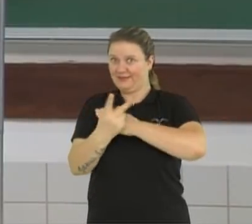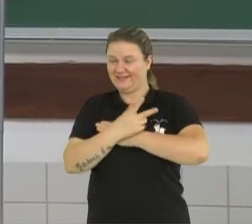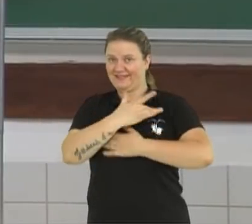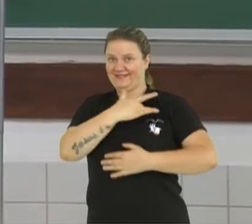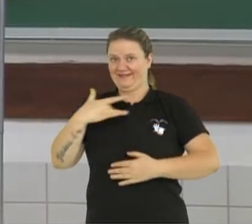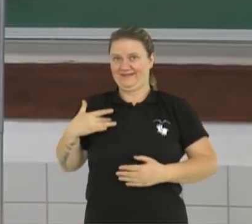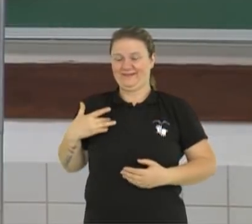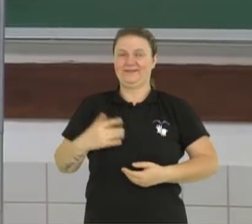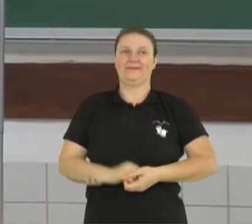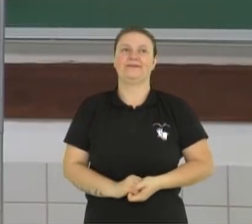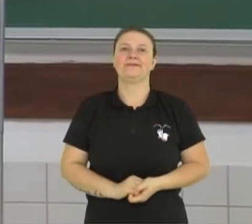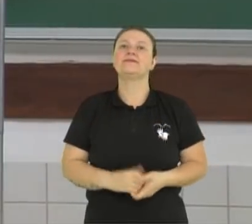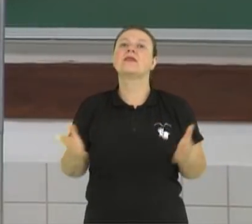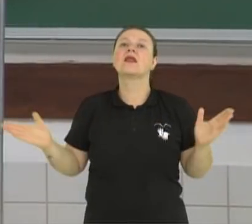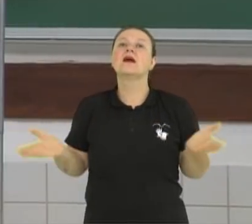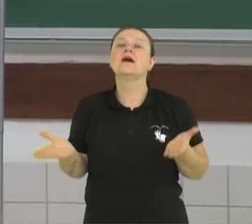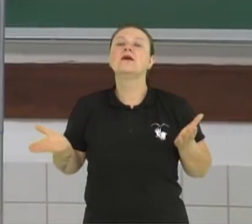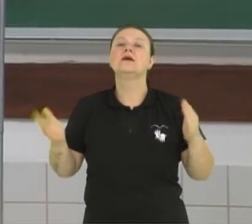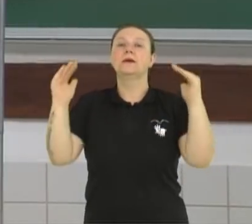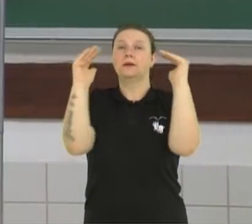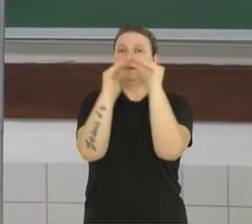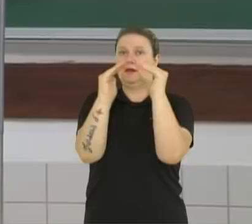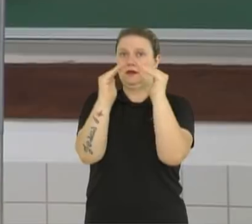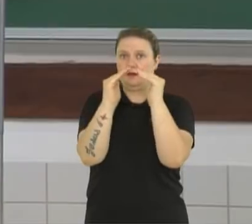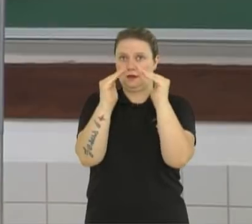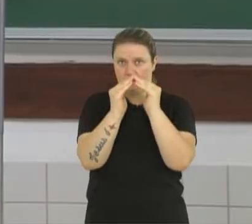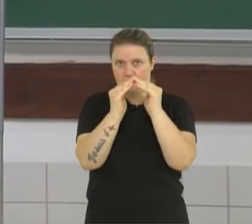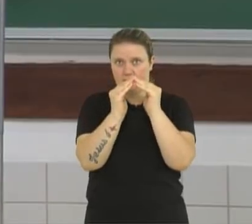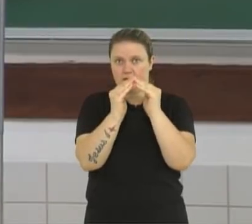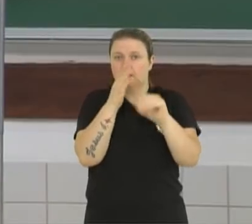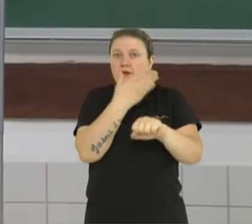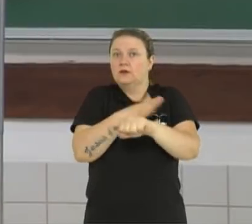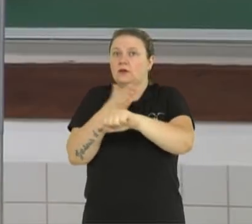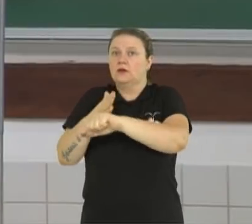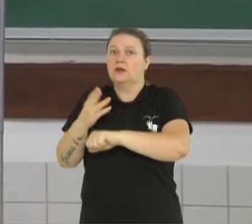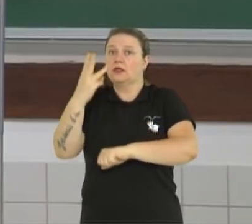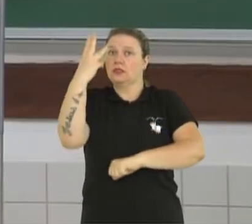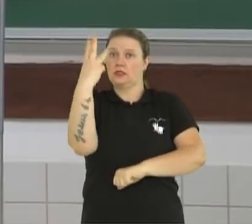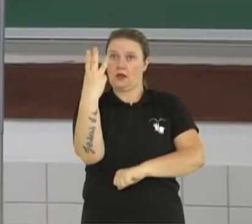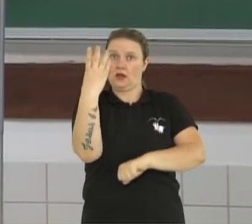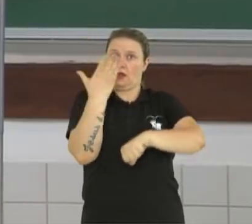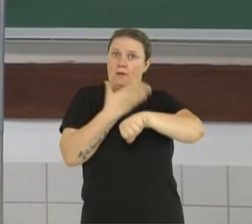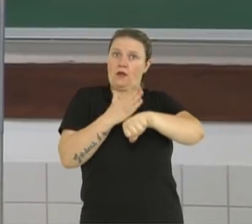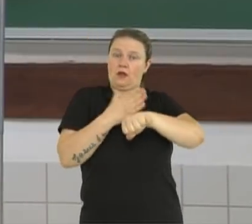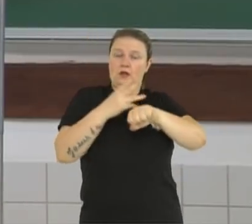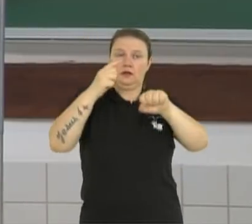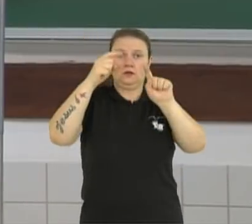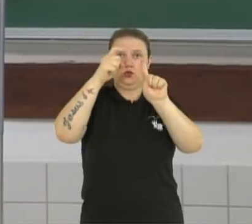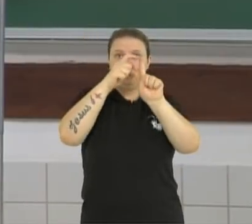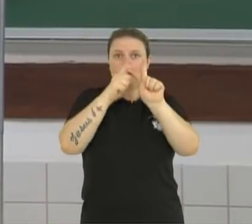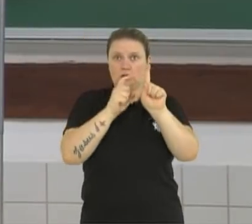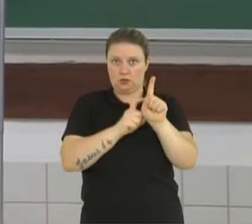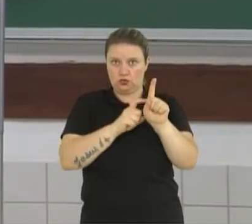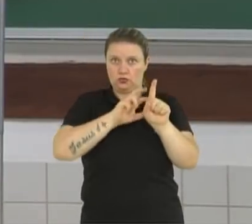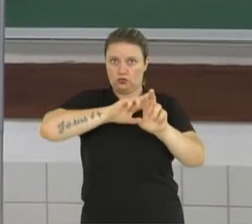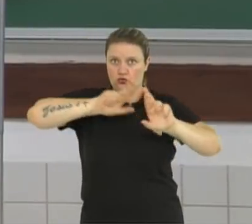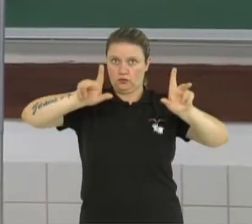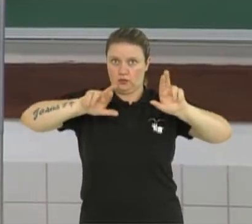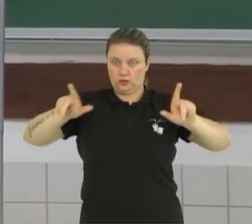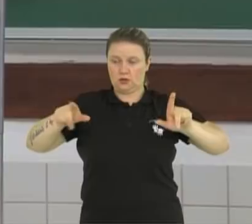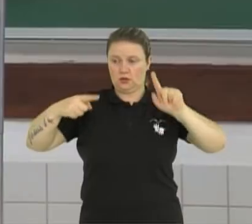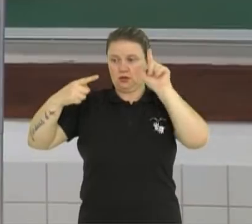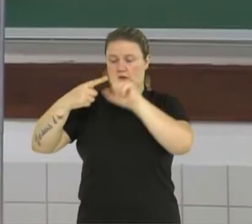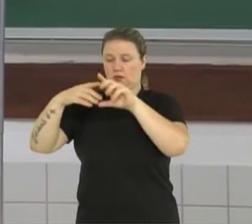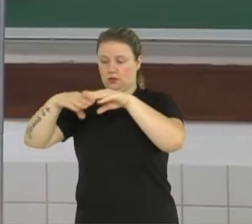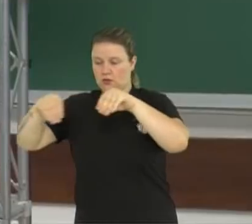vocês tentarem encontrar 3 práticas corporais de aventura que podem ser realizadas nos seguintes ambientes: na terra, na água